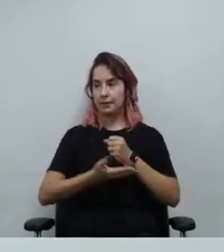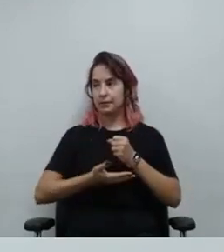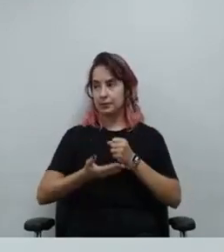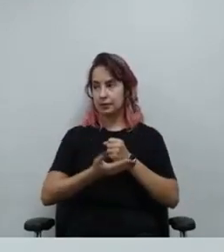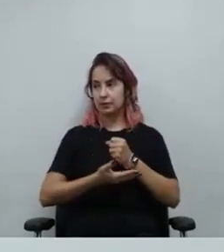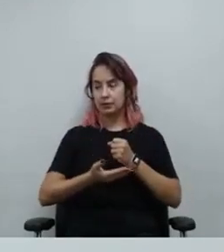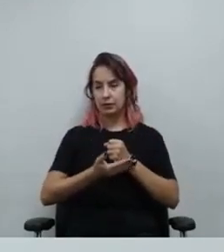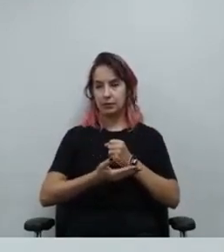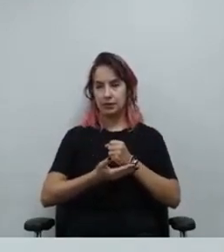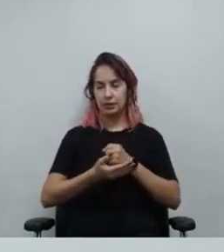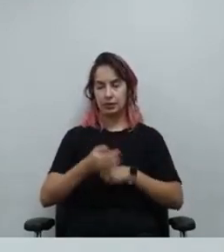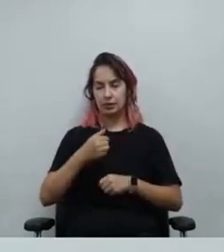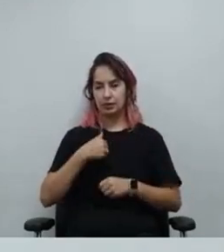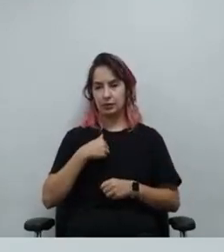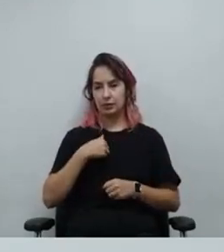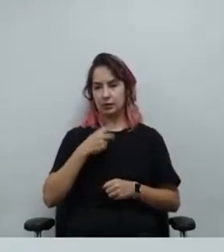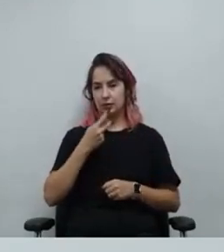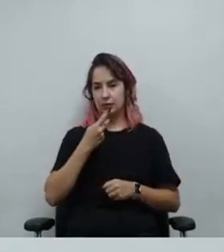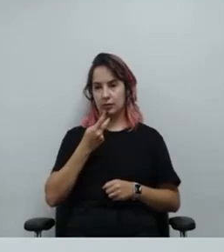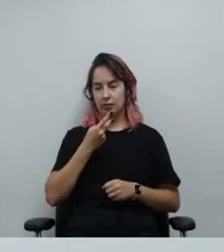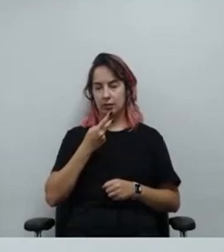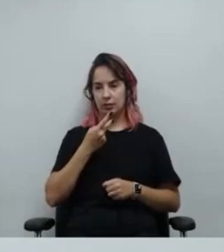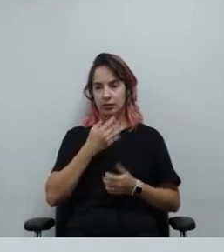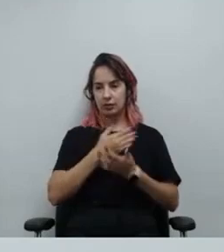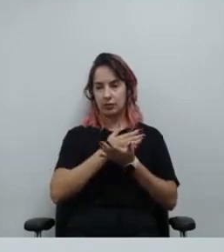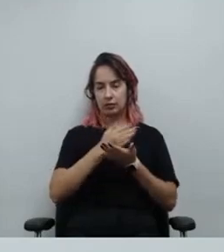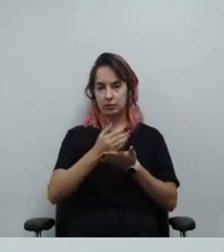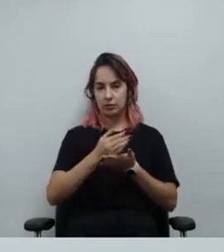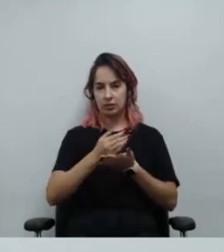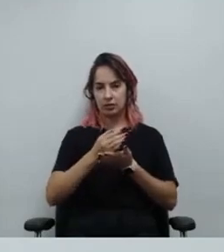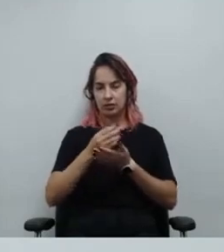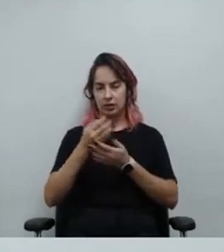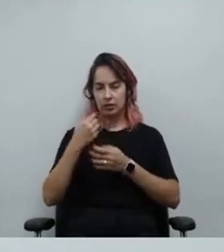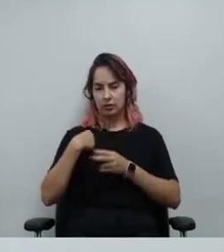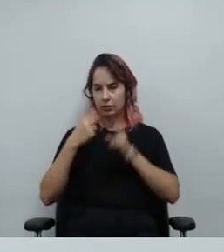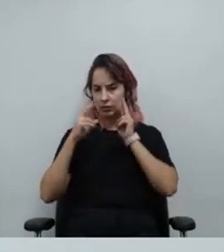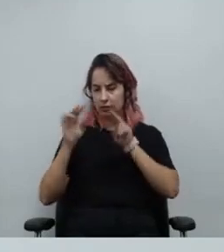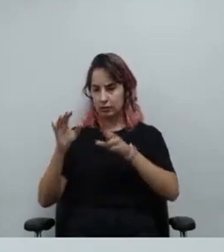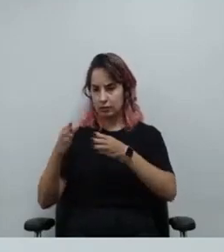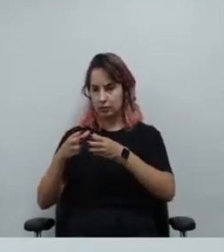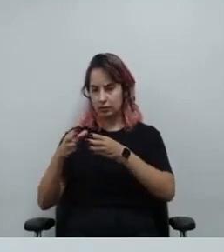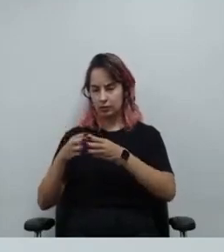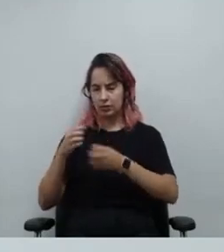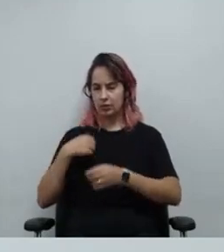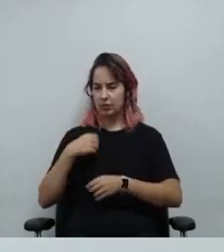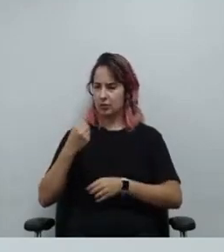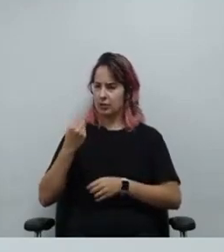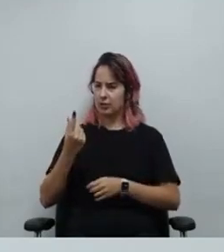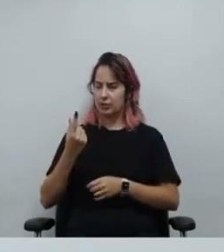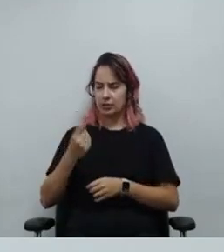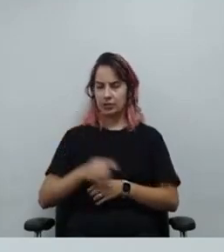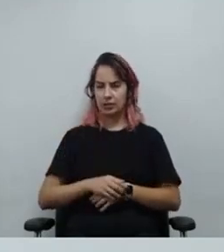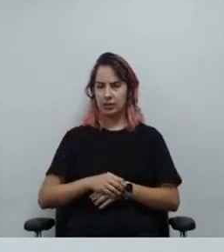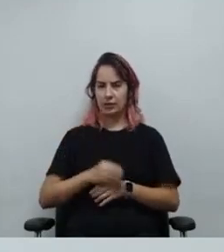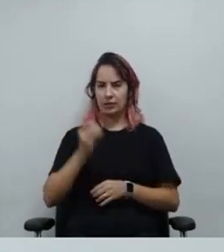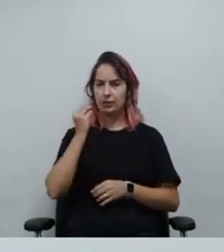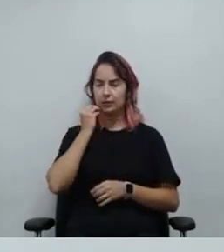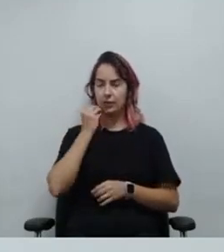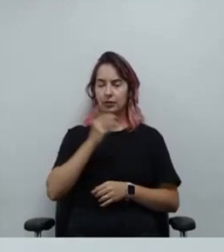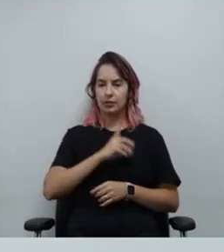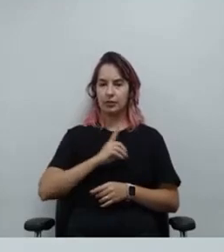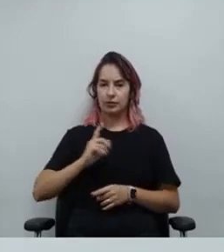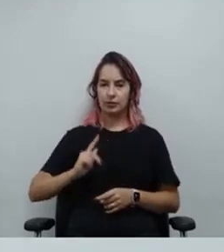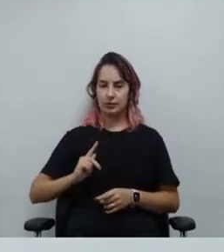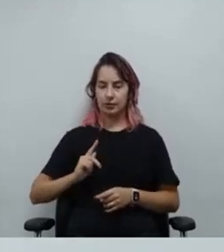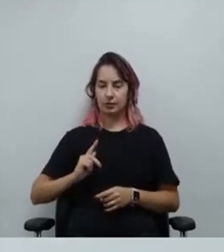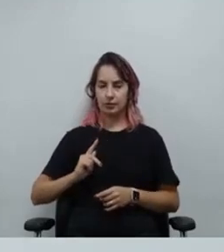com o Florisaldo, que inicialmente, quando vi a formação desse grupo, me estranhou a ausência da Defensoria Pública